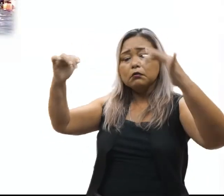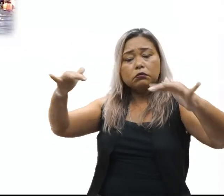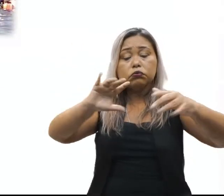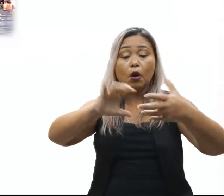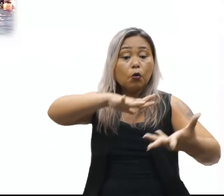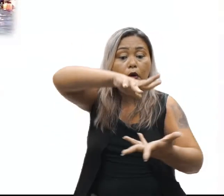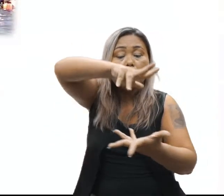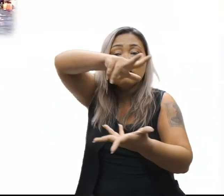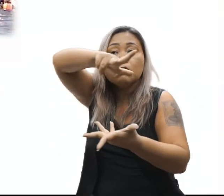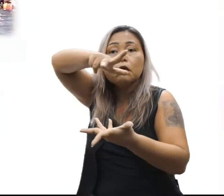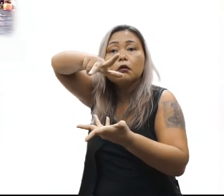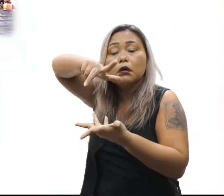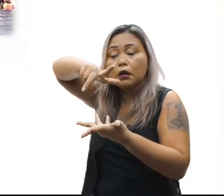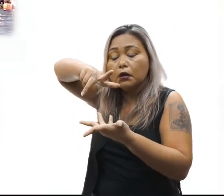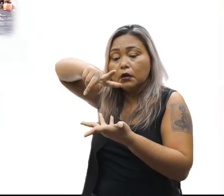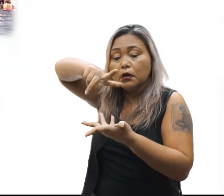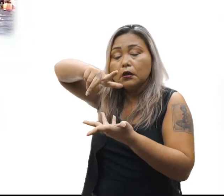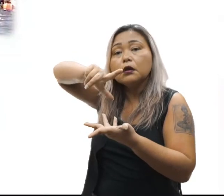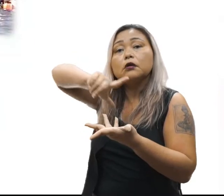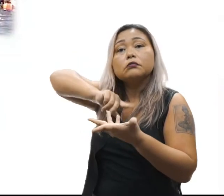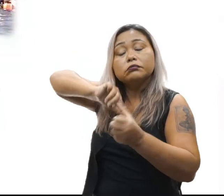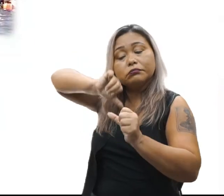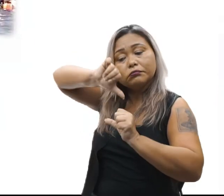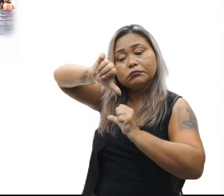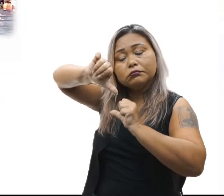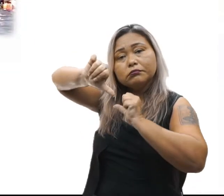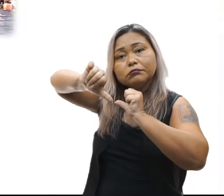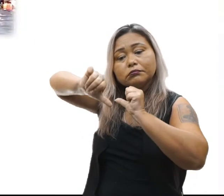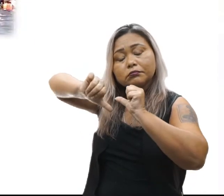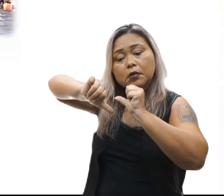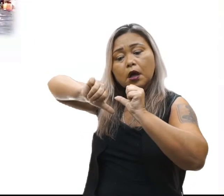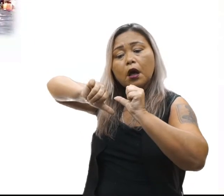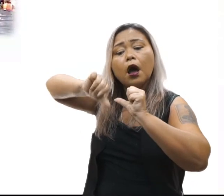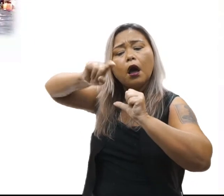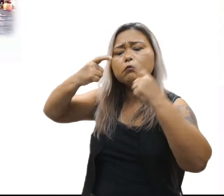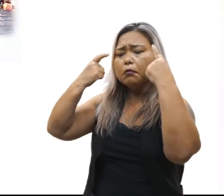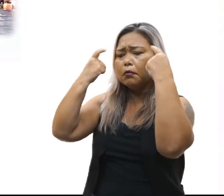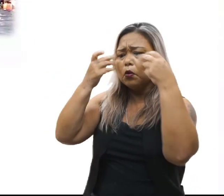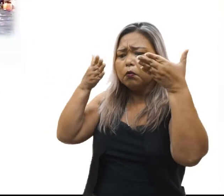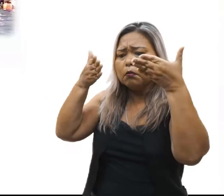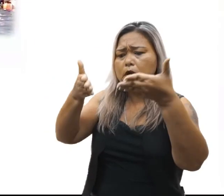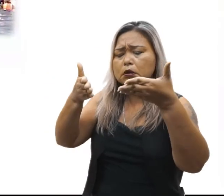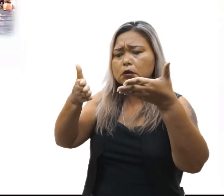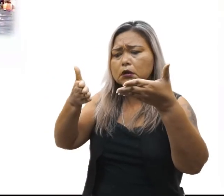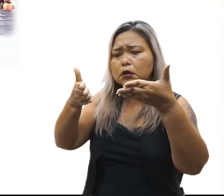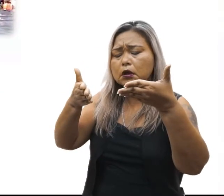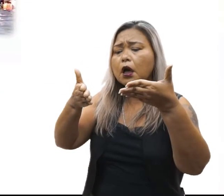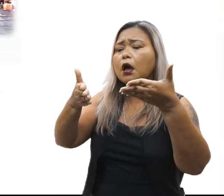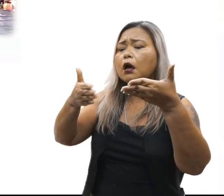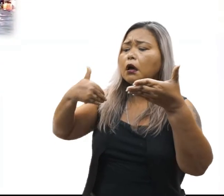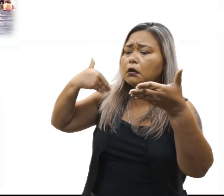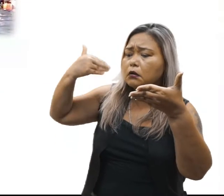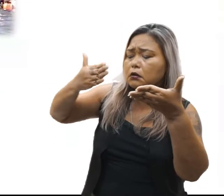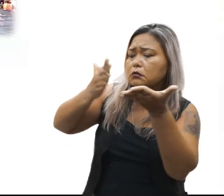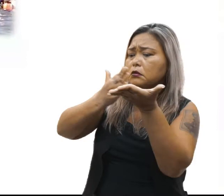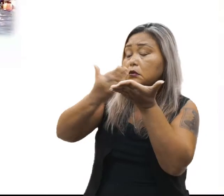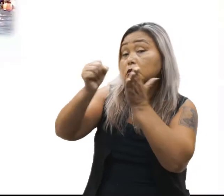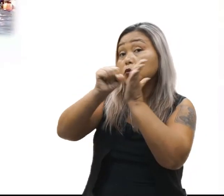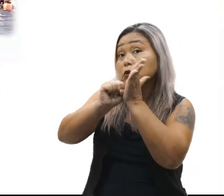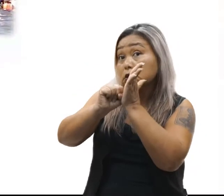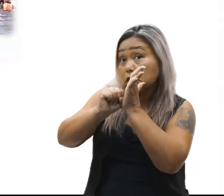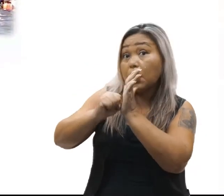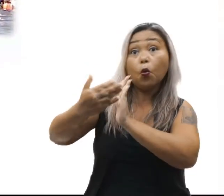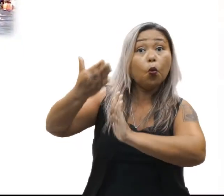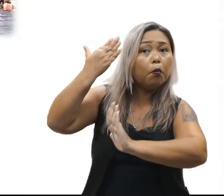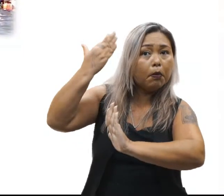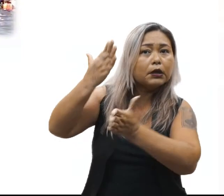globalização, se transformou numa questão muito preocupante, né? Desde a segunda metade do século passado, né?